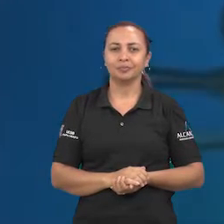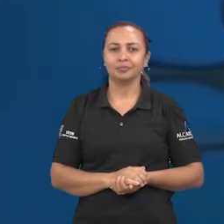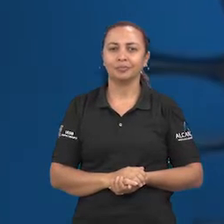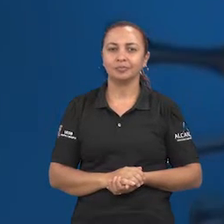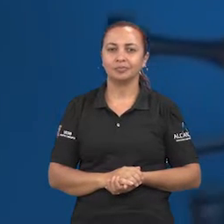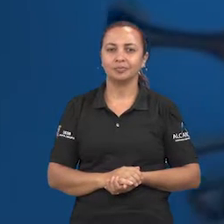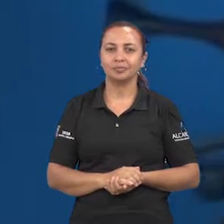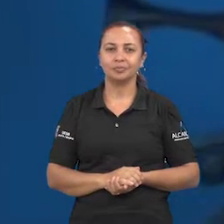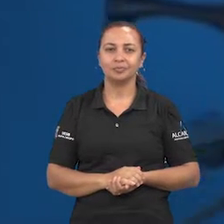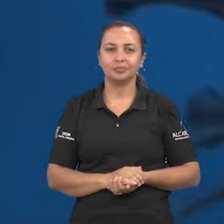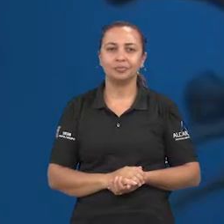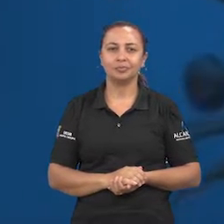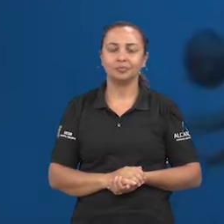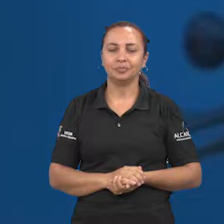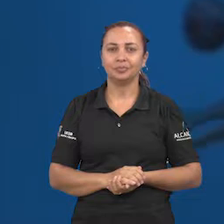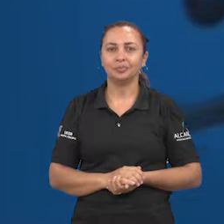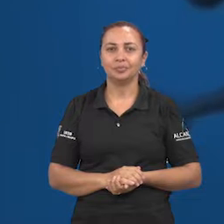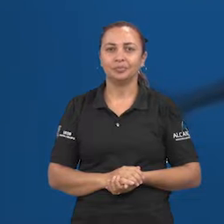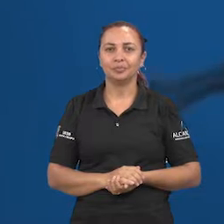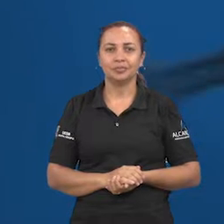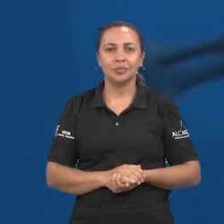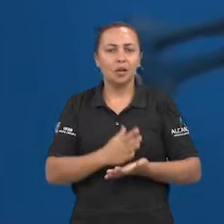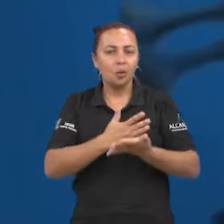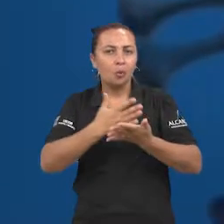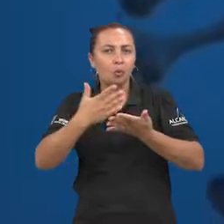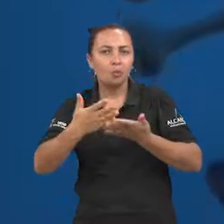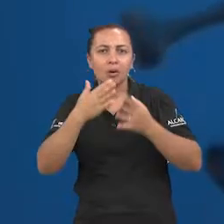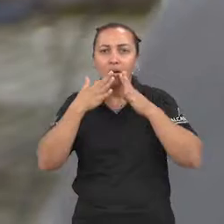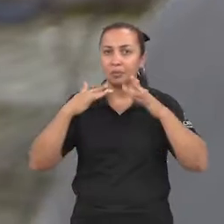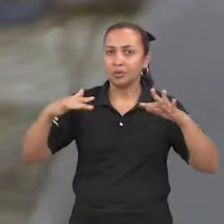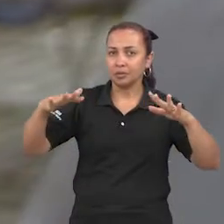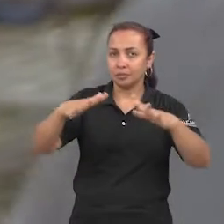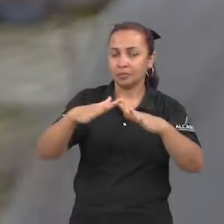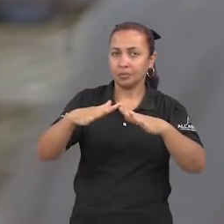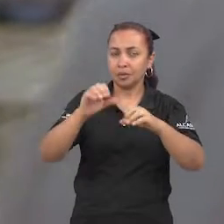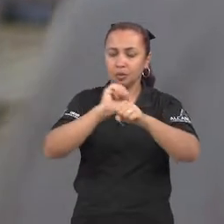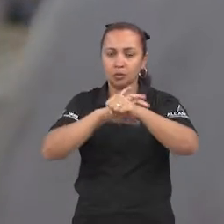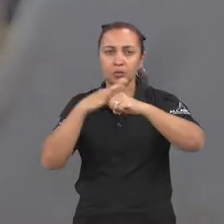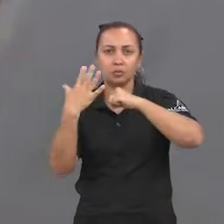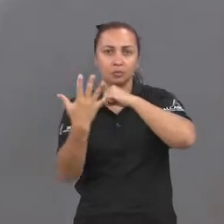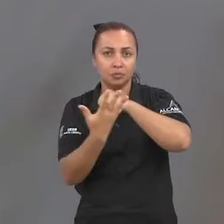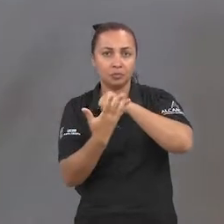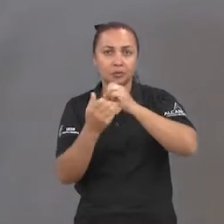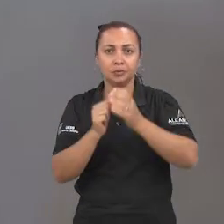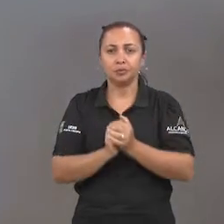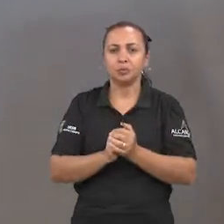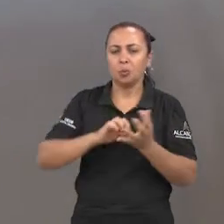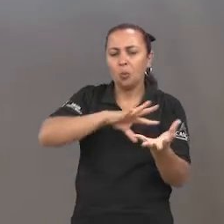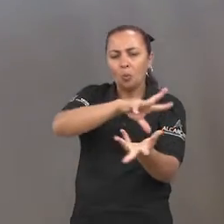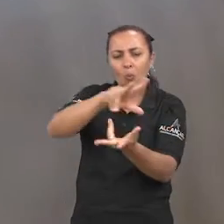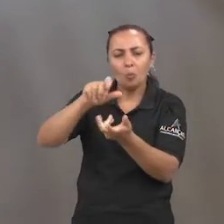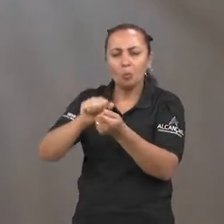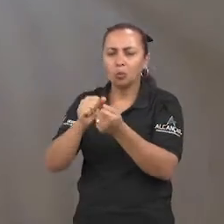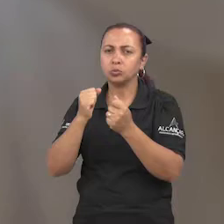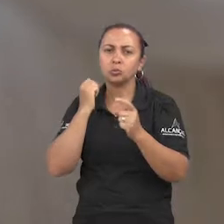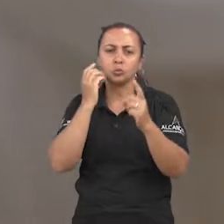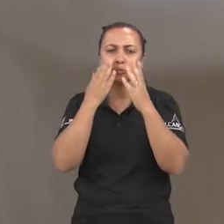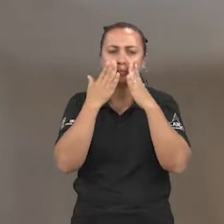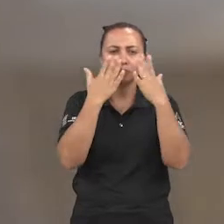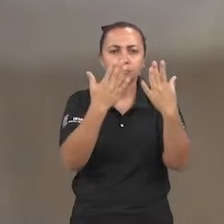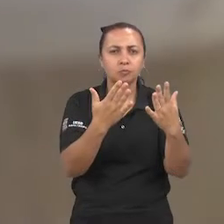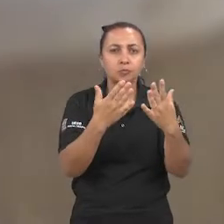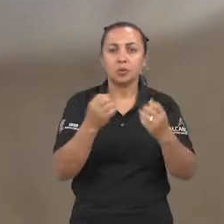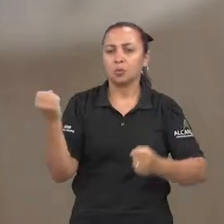Desde o início da pandemia da Covid-19, o mundo se deparou com uma nova situação que não estava totalmente preparado